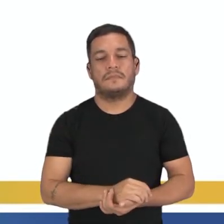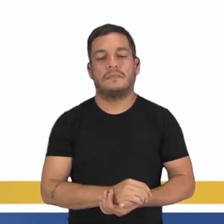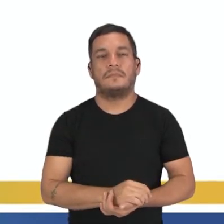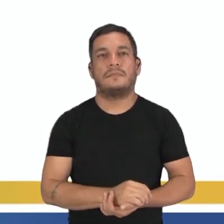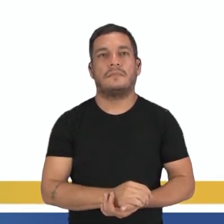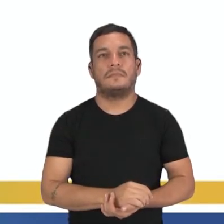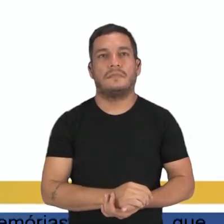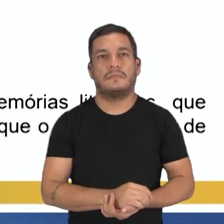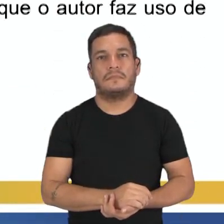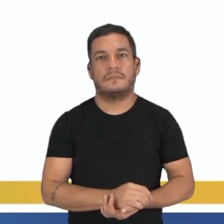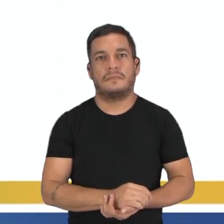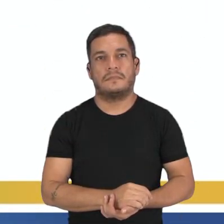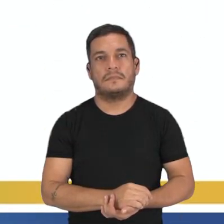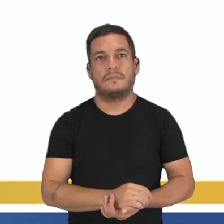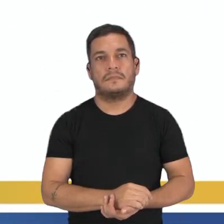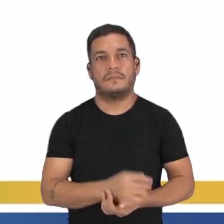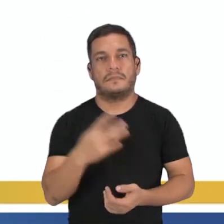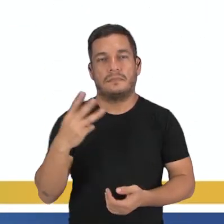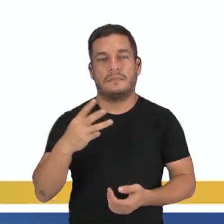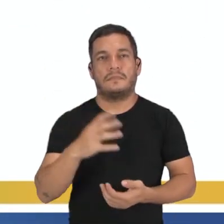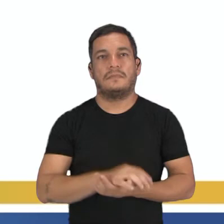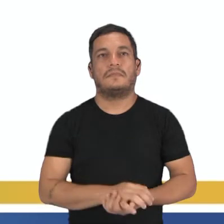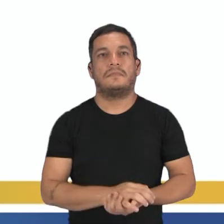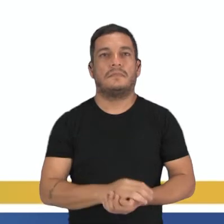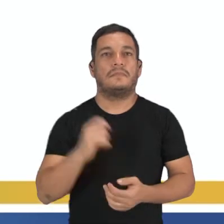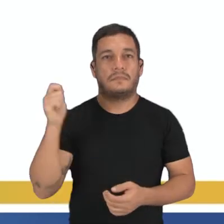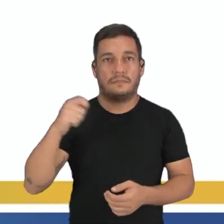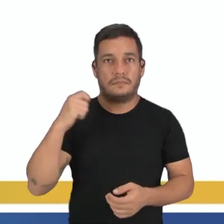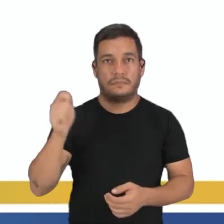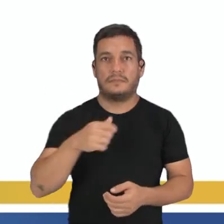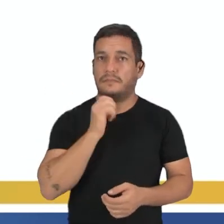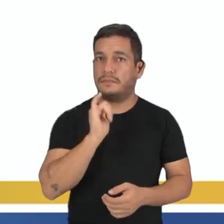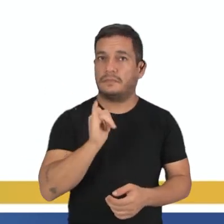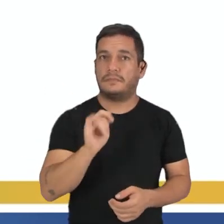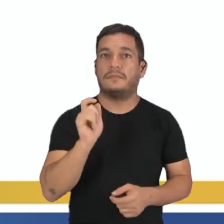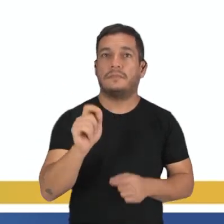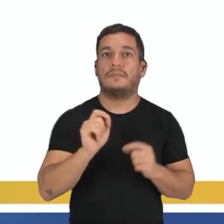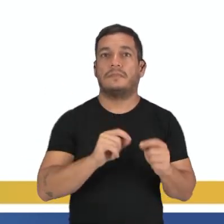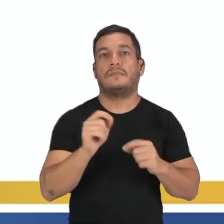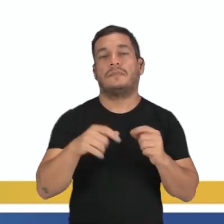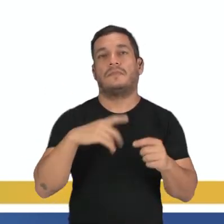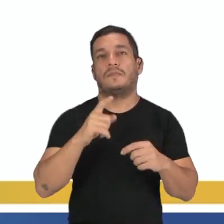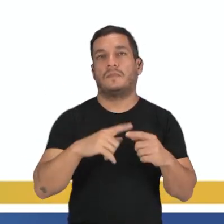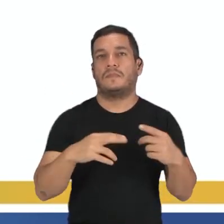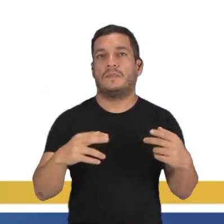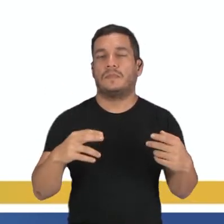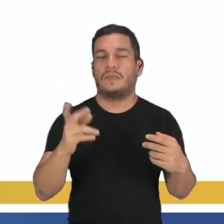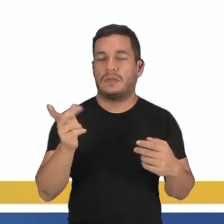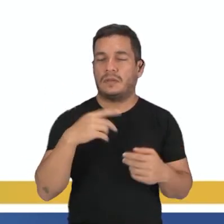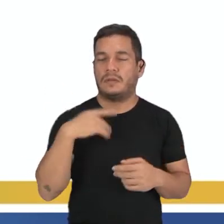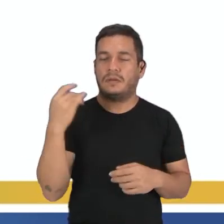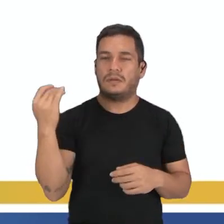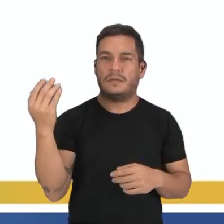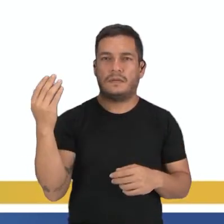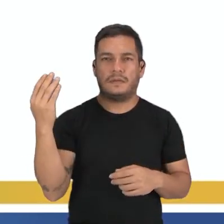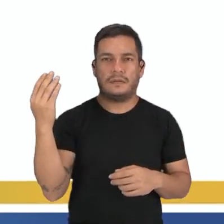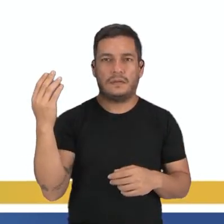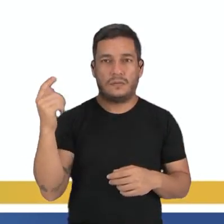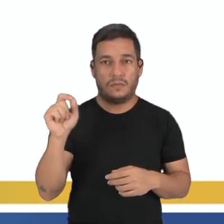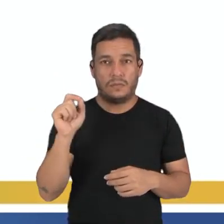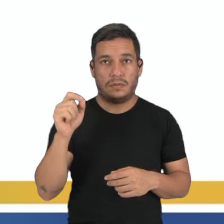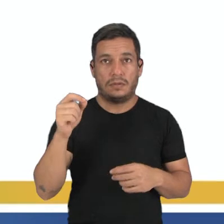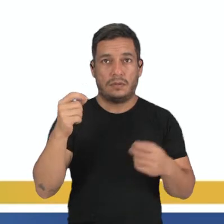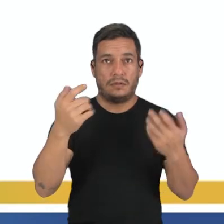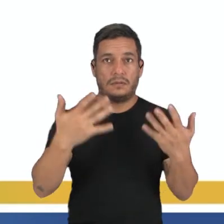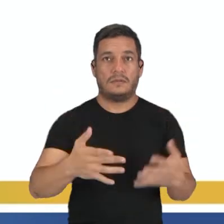a próxima questão e três os autores contam com um recurso muito frequente nos textos de memórias